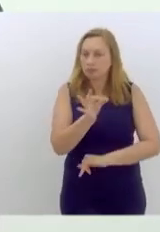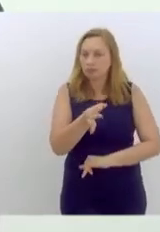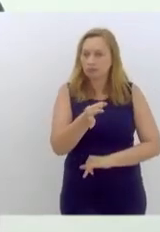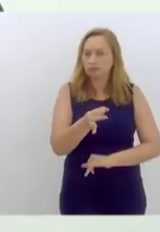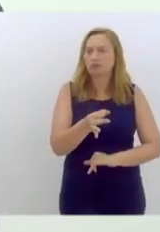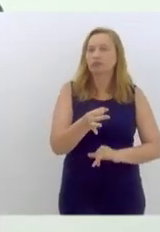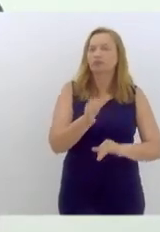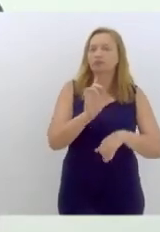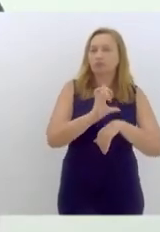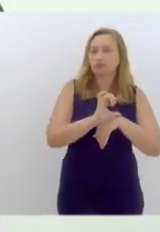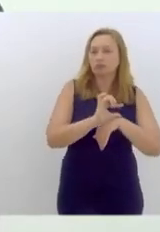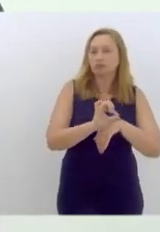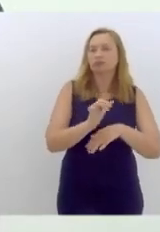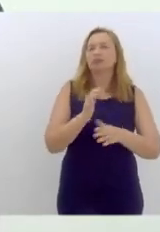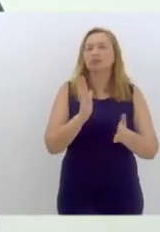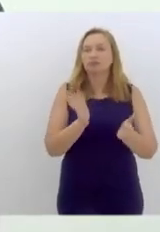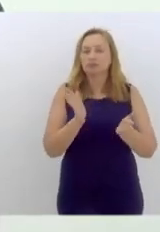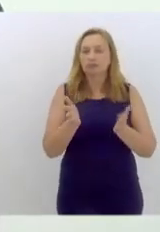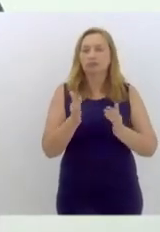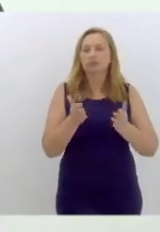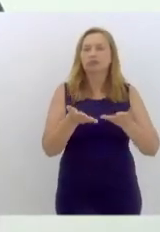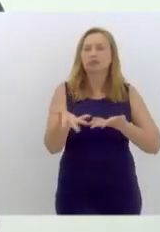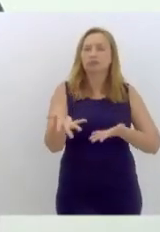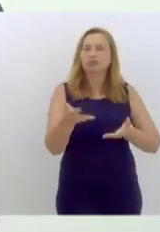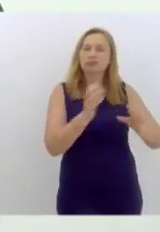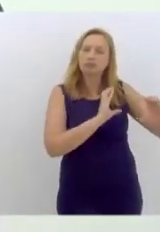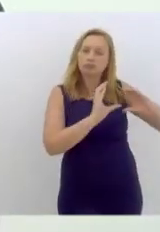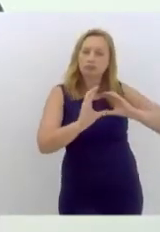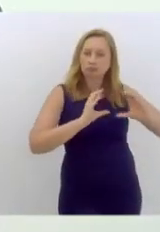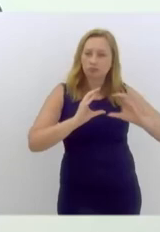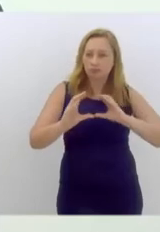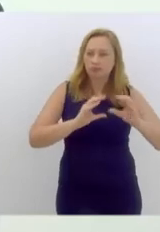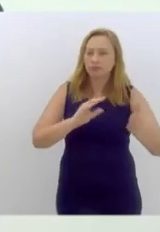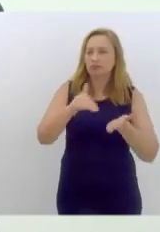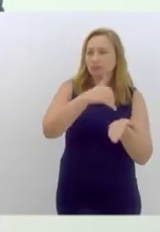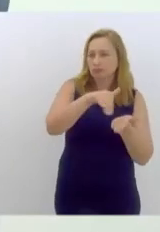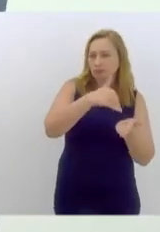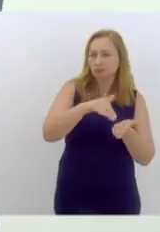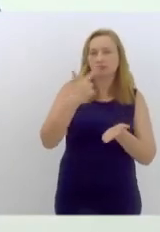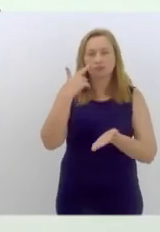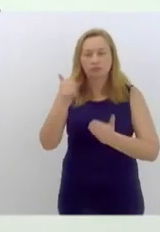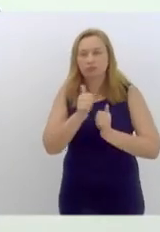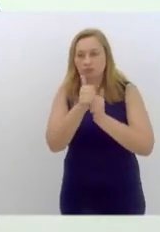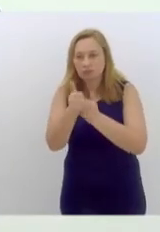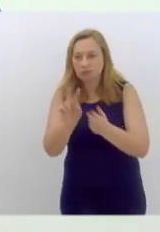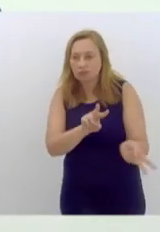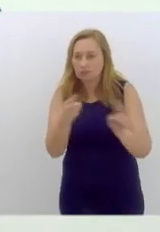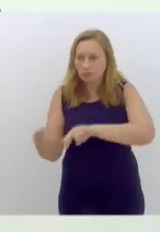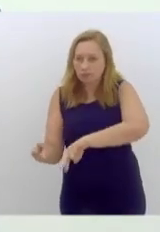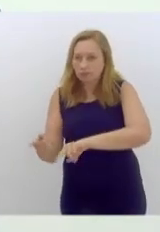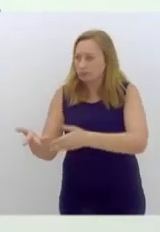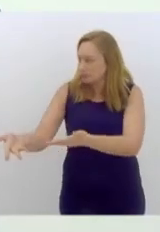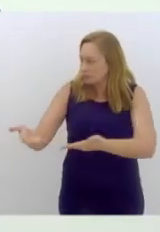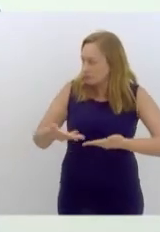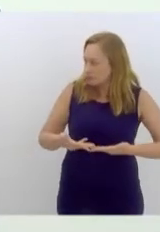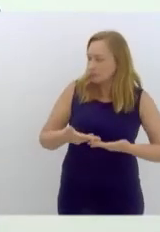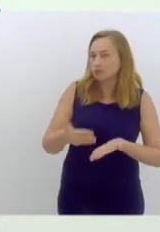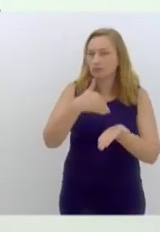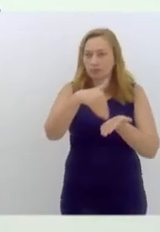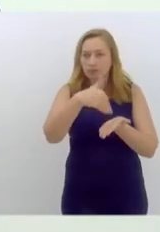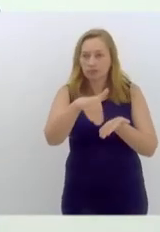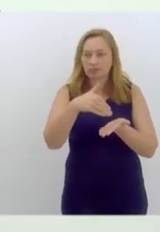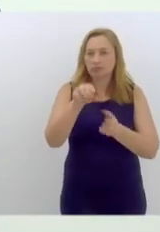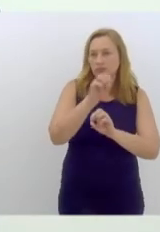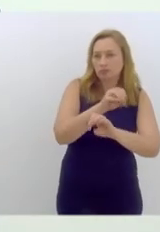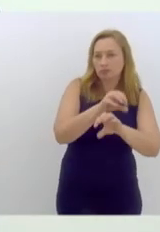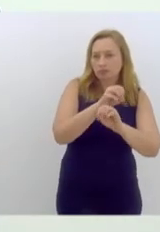os secretários de Fazenda podem se comunicar com os secretários de Educação. A gente vai encaminhar esse convite, né, para os secretários de